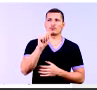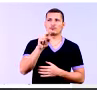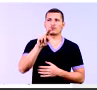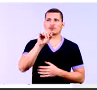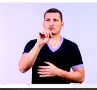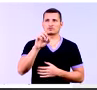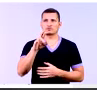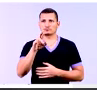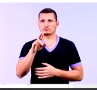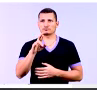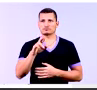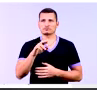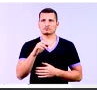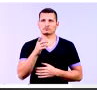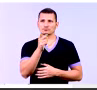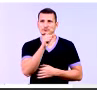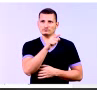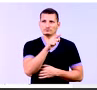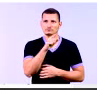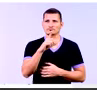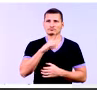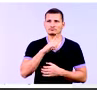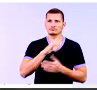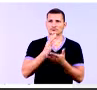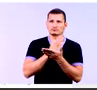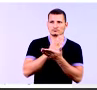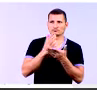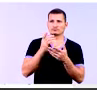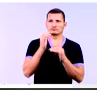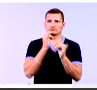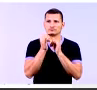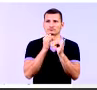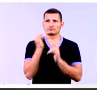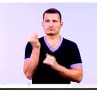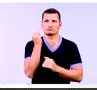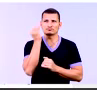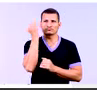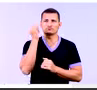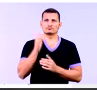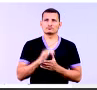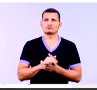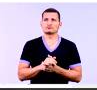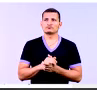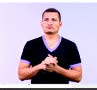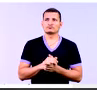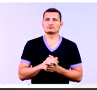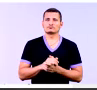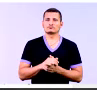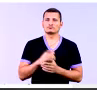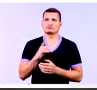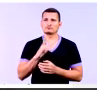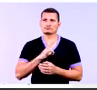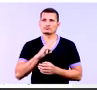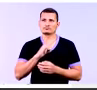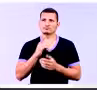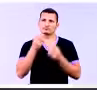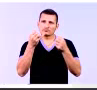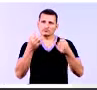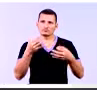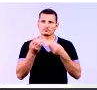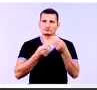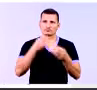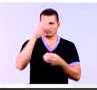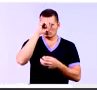Aqui embaixo, alguns recursos. Dos mais importantes aqui tem o Centro de Aprendizagem jQuery.